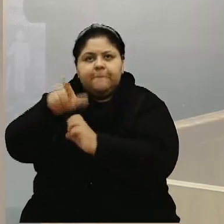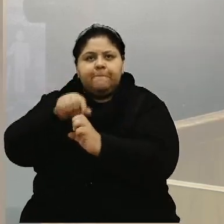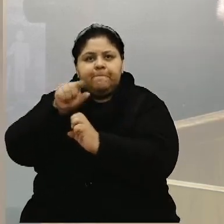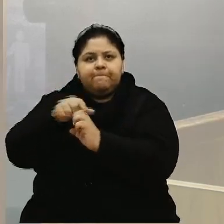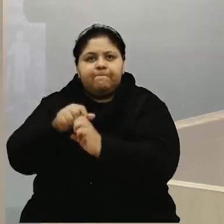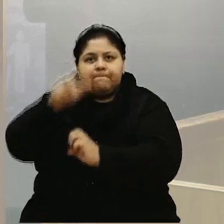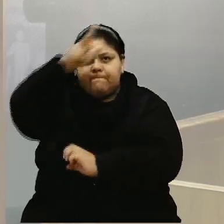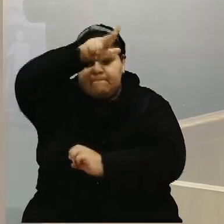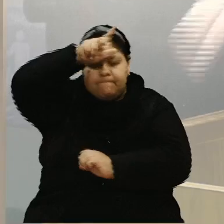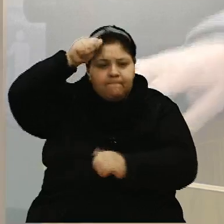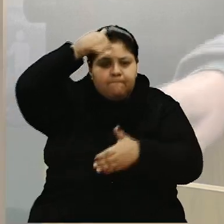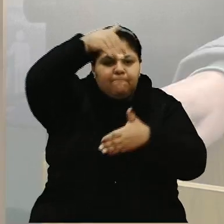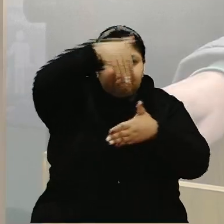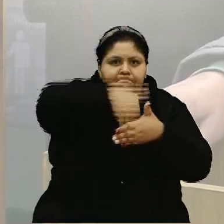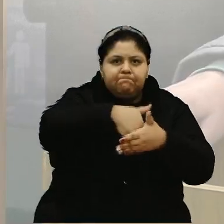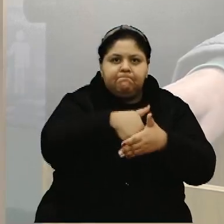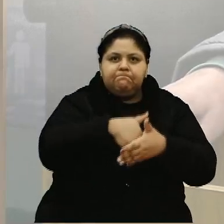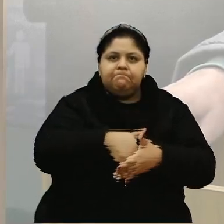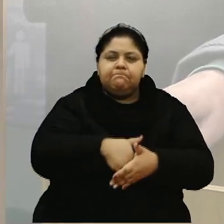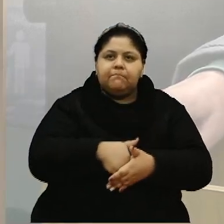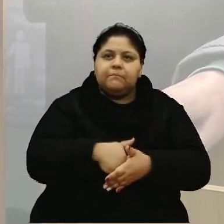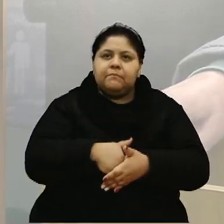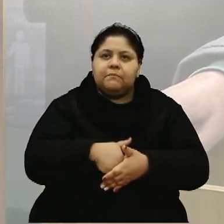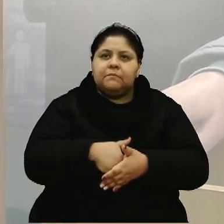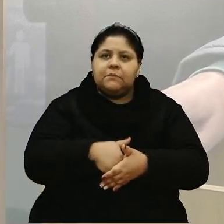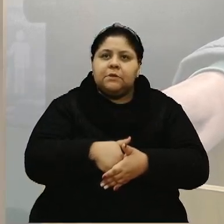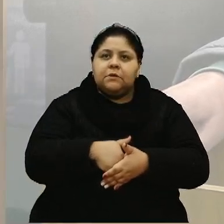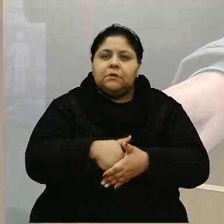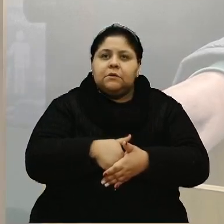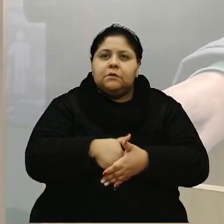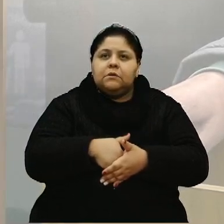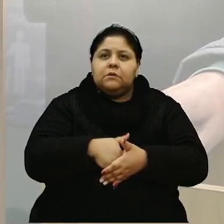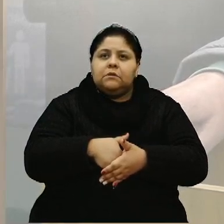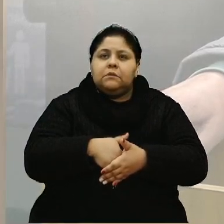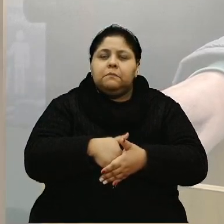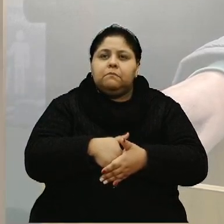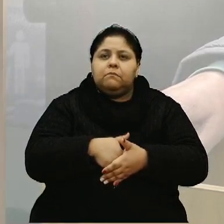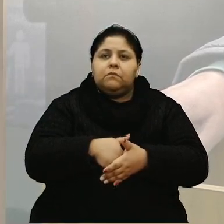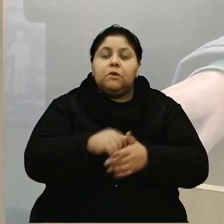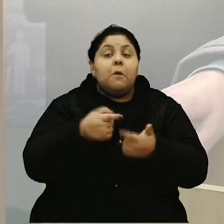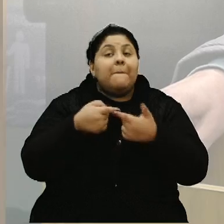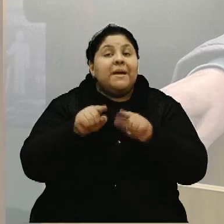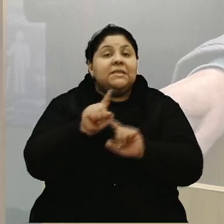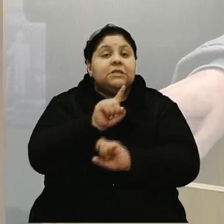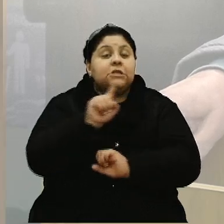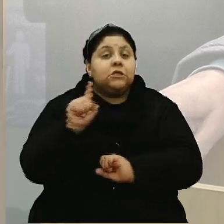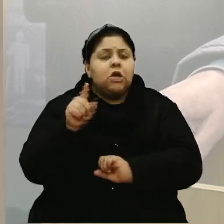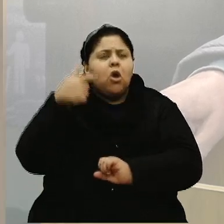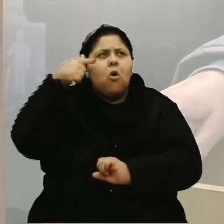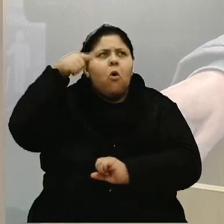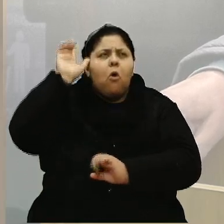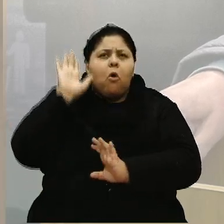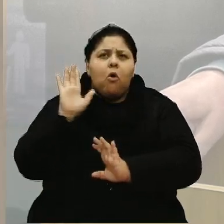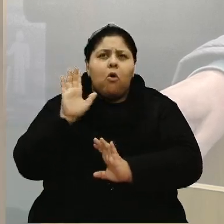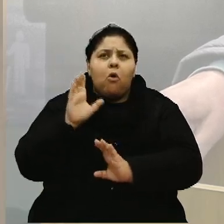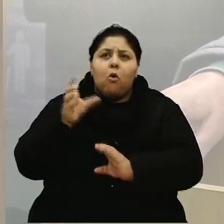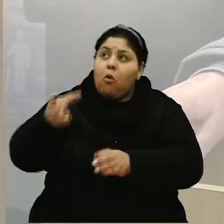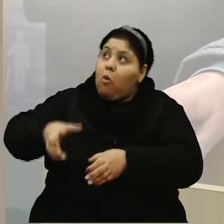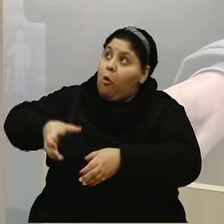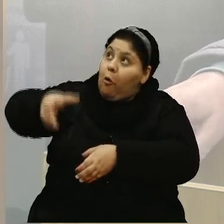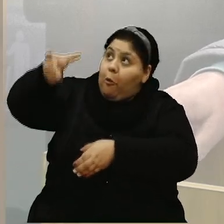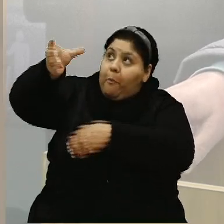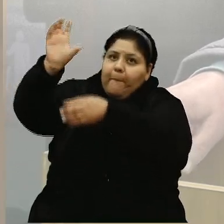foi votado, foi eleito para isso. Ele faça a sua parte. Mas não, ontem, o poste da